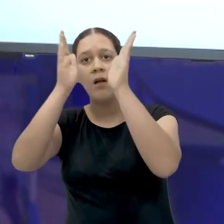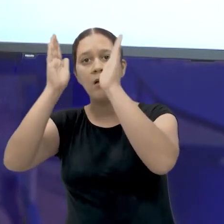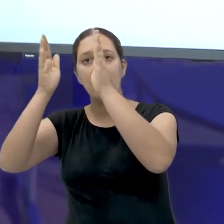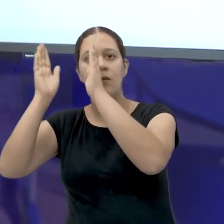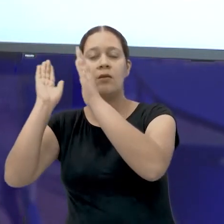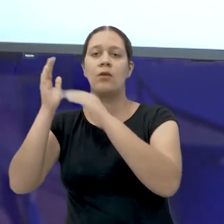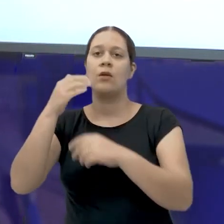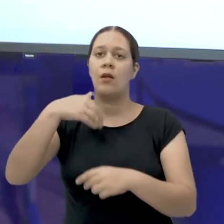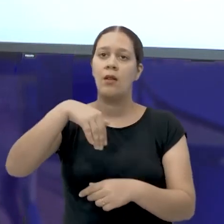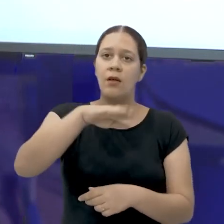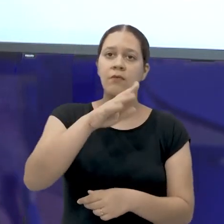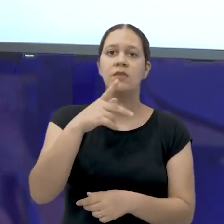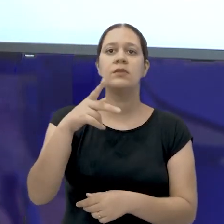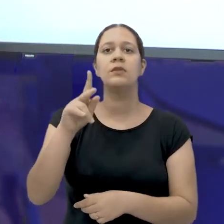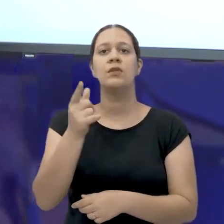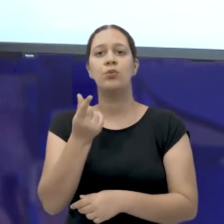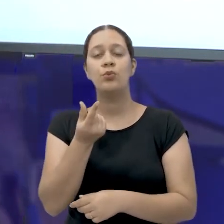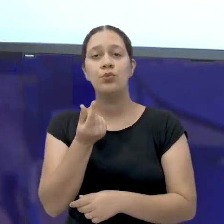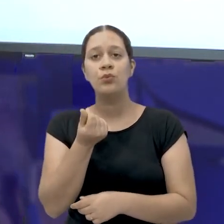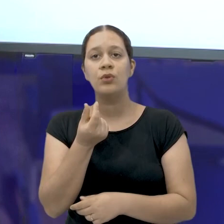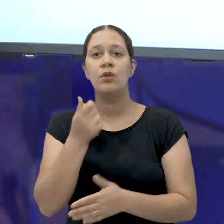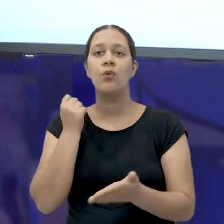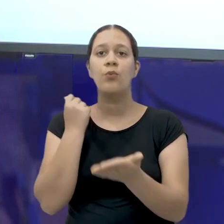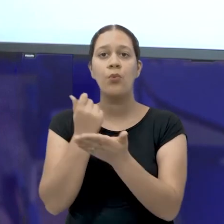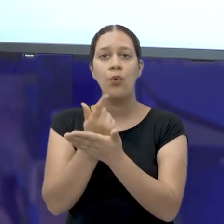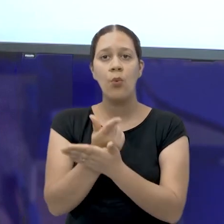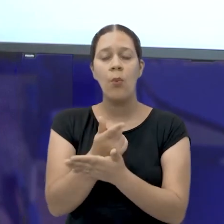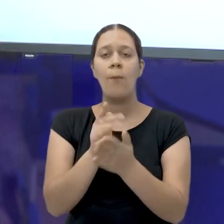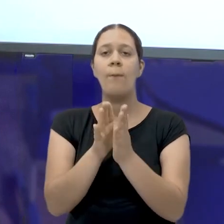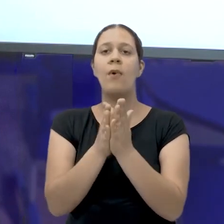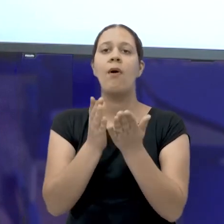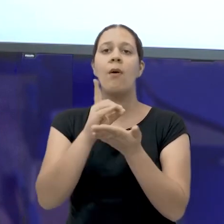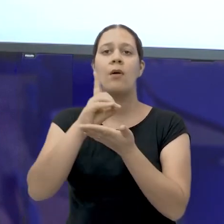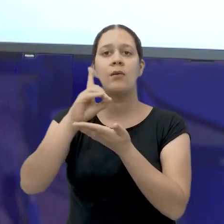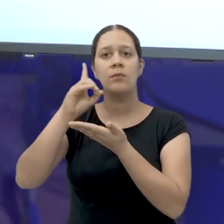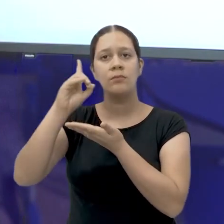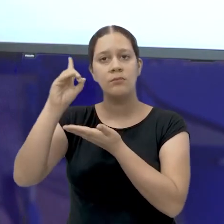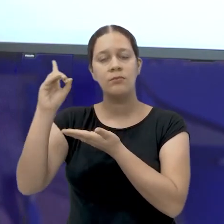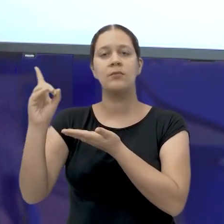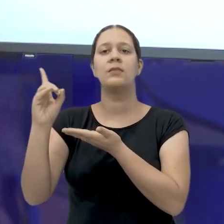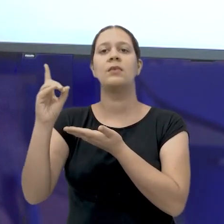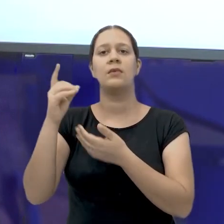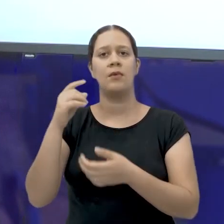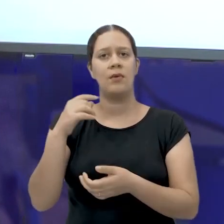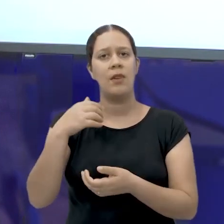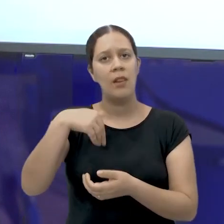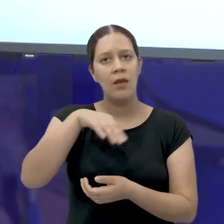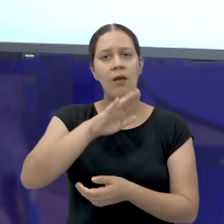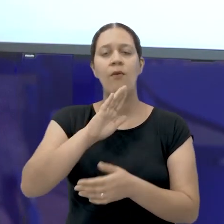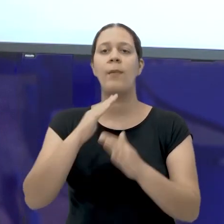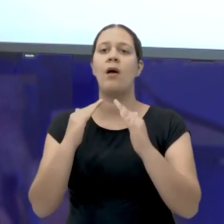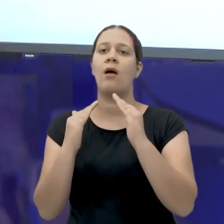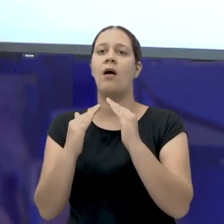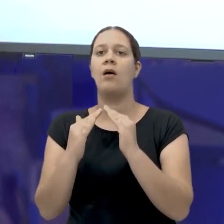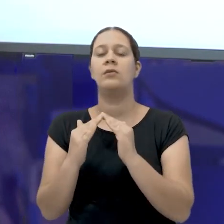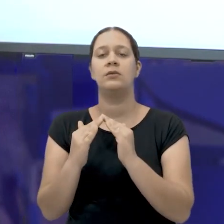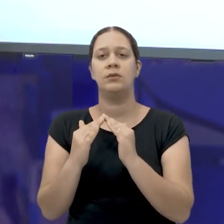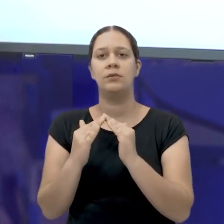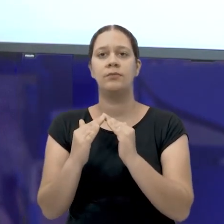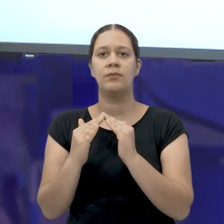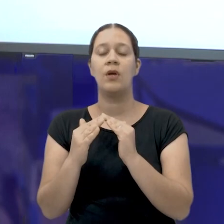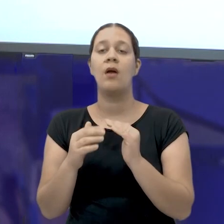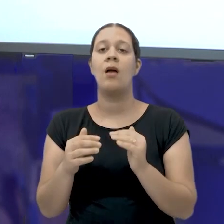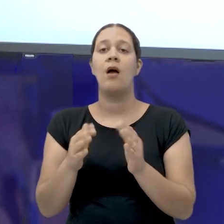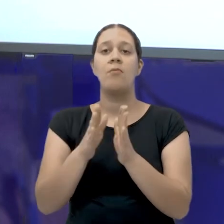vai lá, leva o seu dinheiro naturalmente e faz a compra da Bíblia e leva a sua Bíblia para casa. Ou seja, a